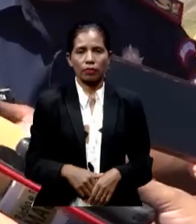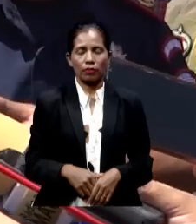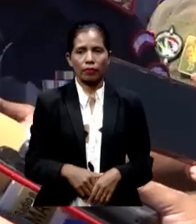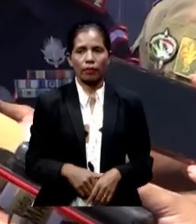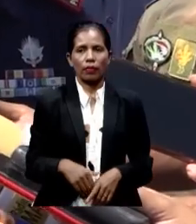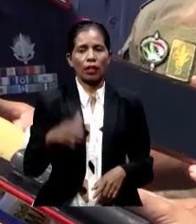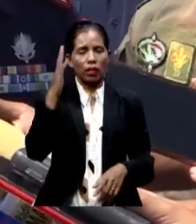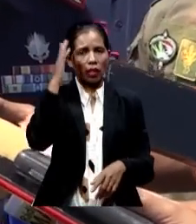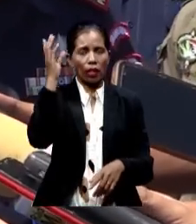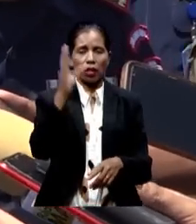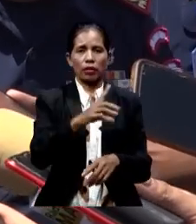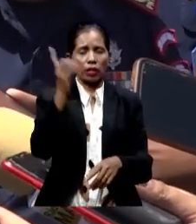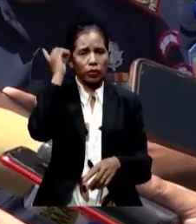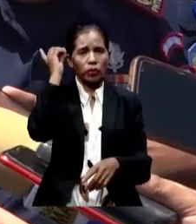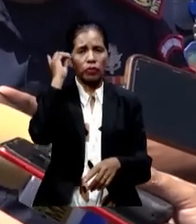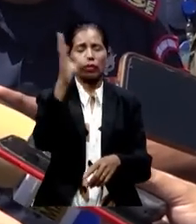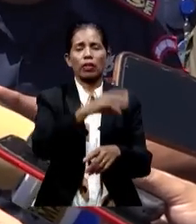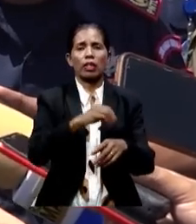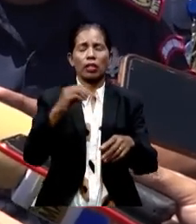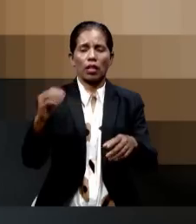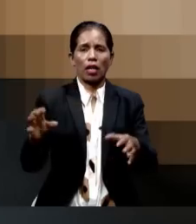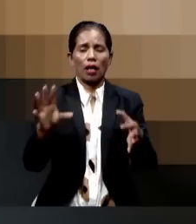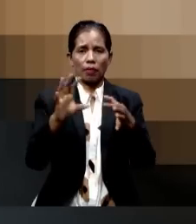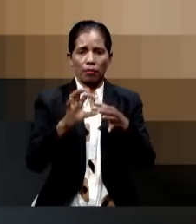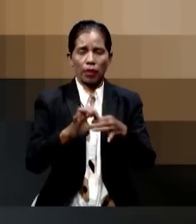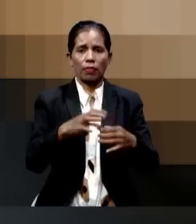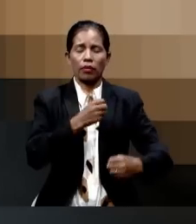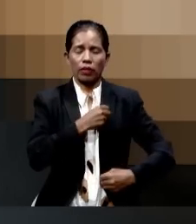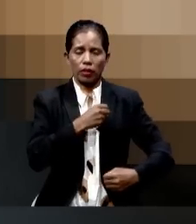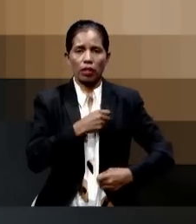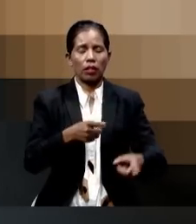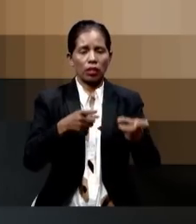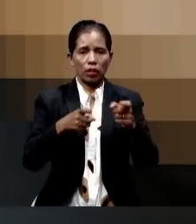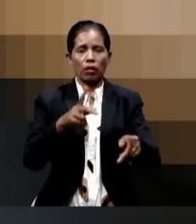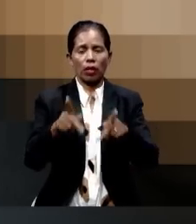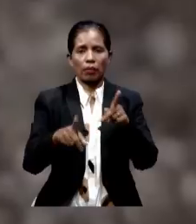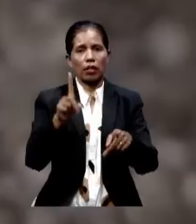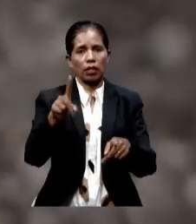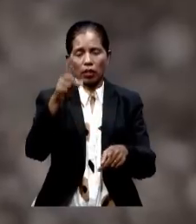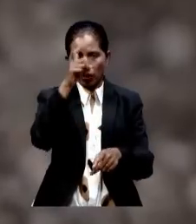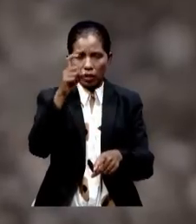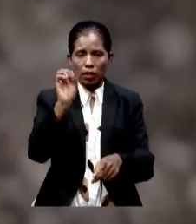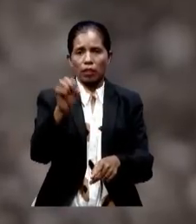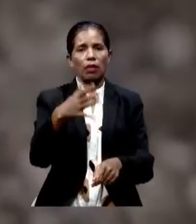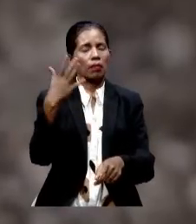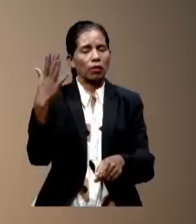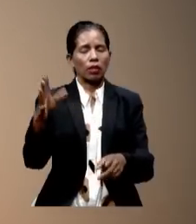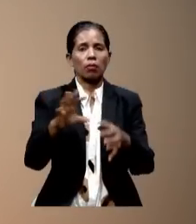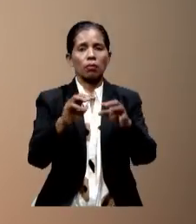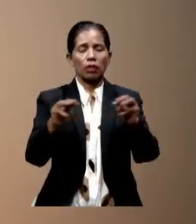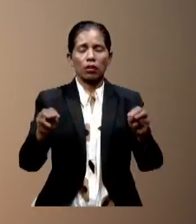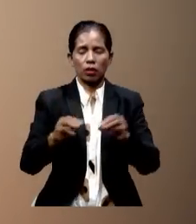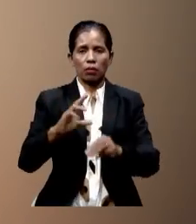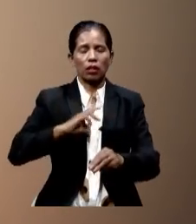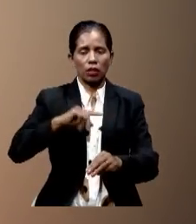Desconfia membro Valentil Força Defesa Timor-Leste Ida Tiro Cidadão Ida Roidade Sanulo Recin Lima e o município Liquiçá,